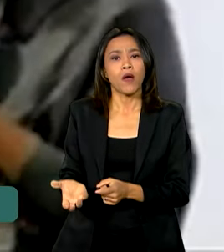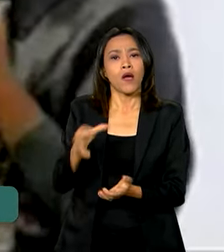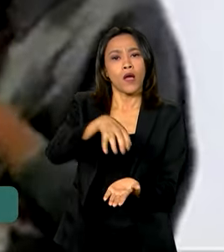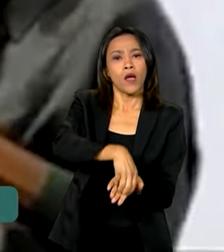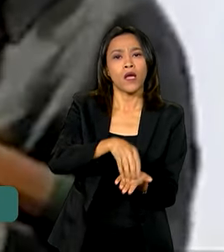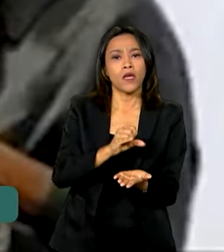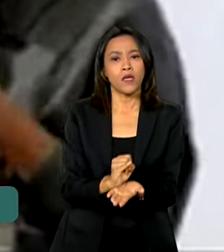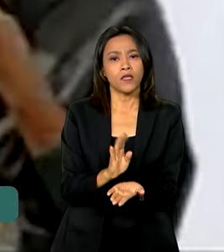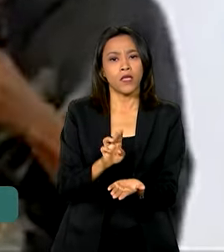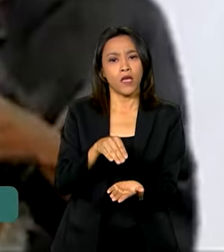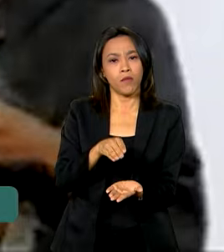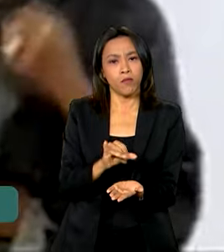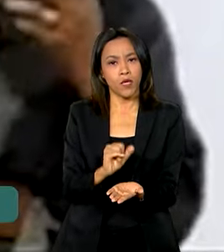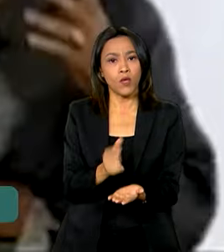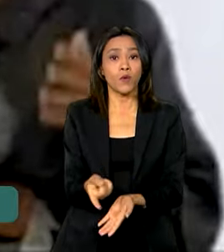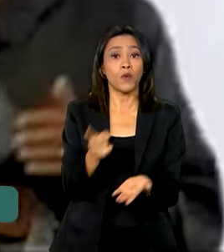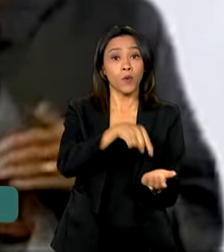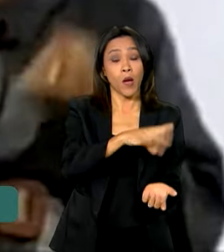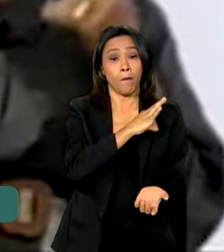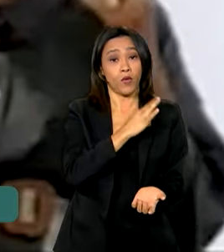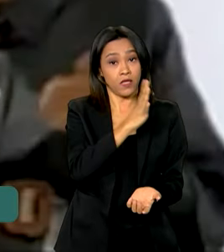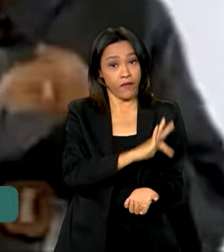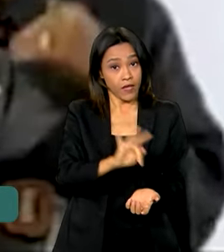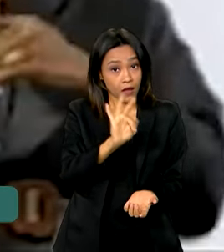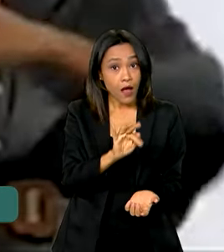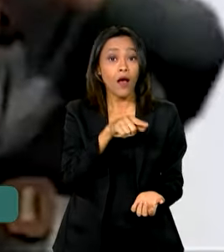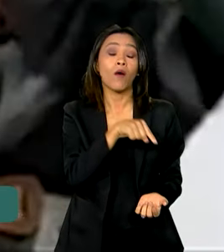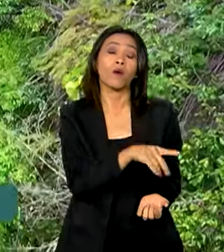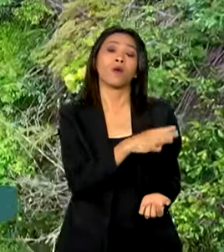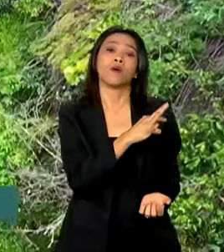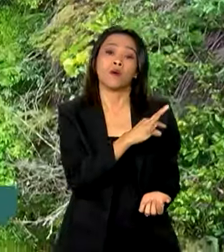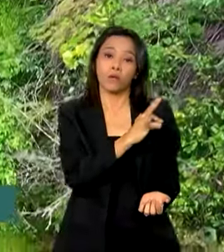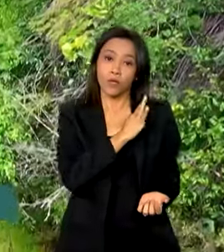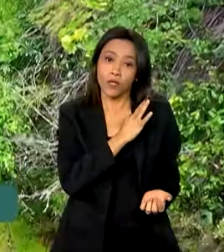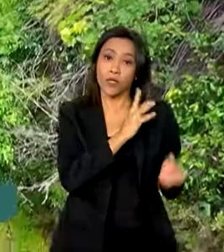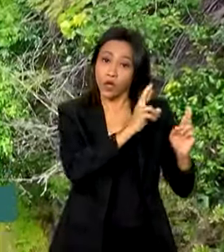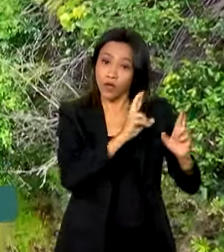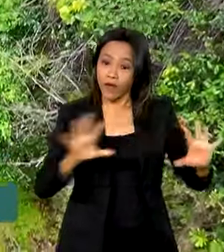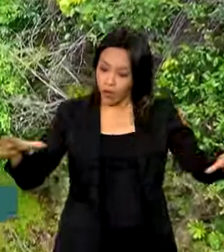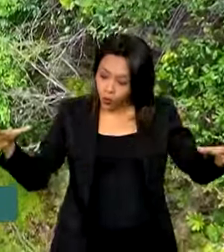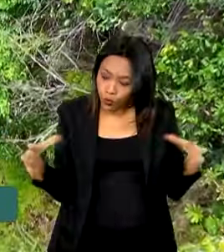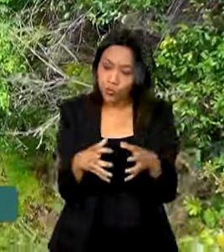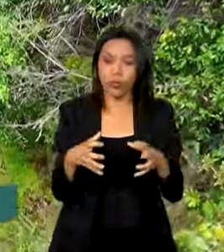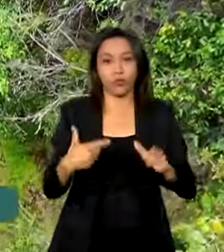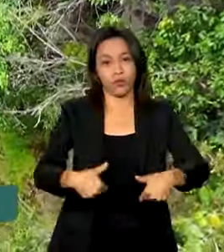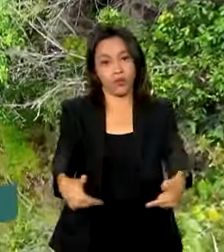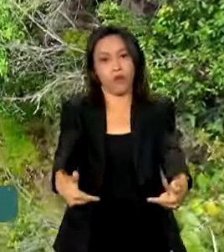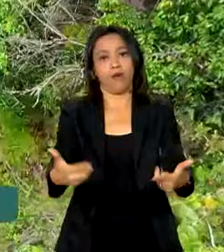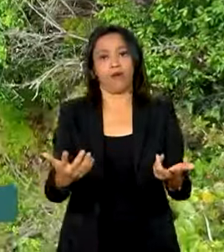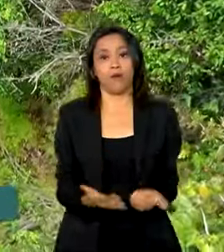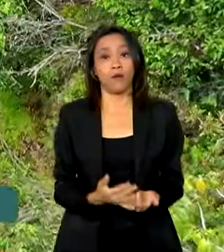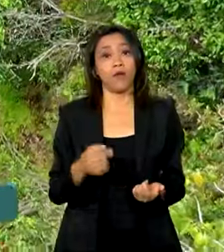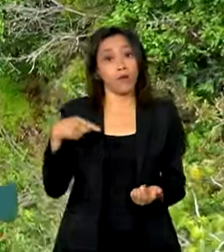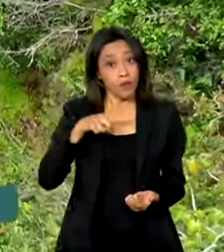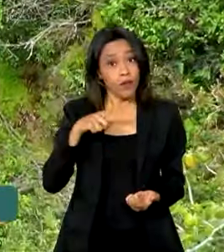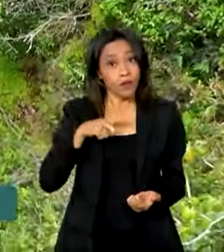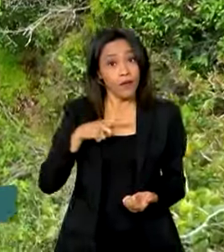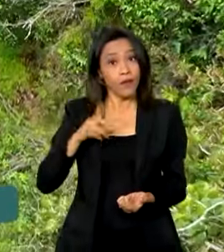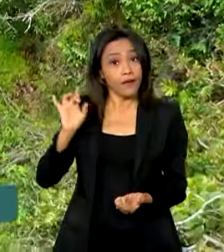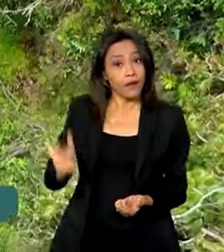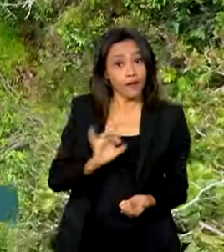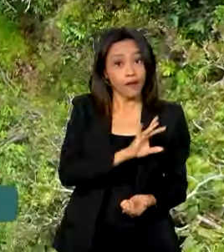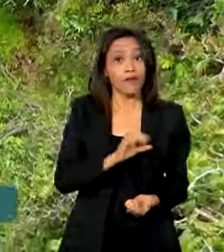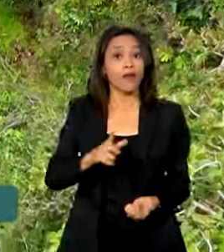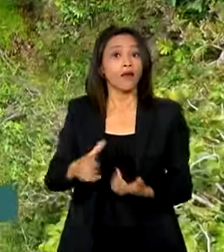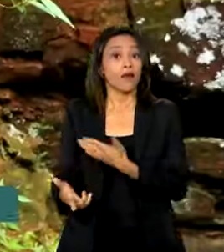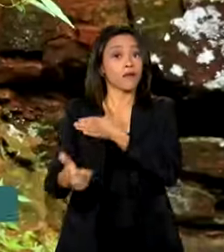ICMBio, juntamente com a PRF, com a Polícia Federal, porque a gente é um combo. Tem alguém que tem a atribuição precípua de cuidar